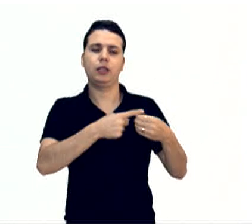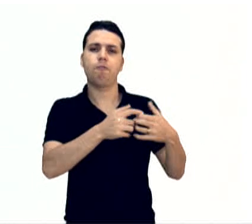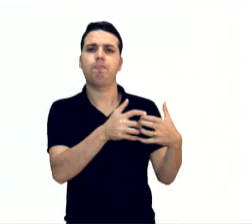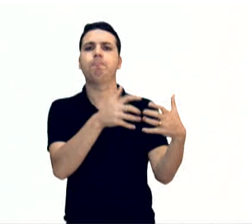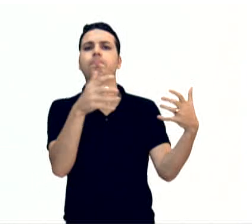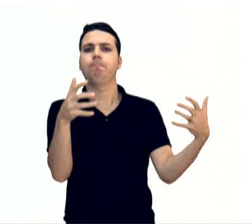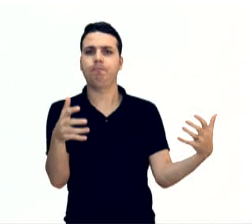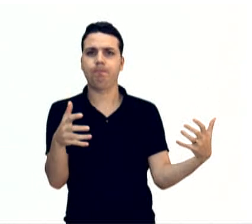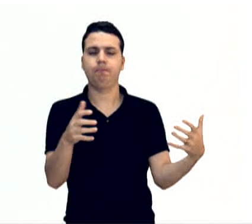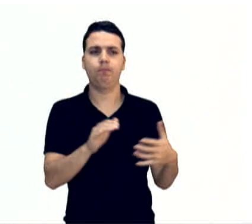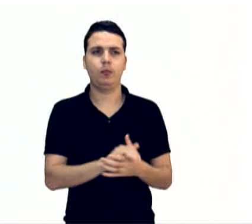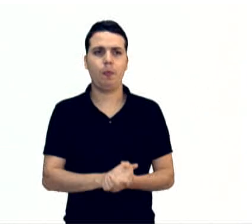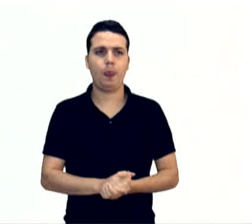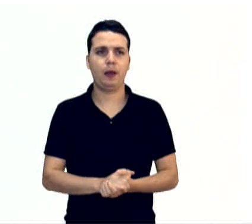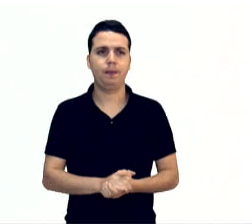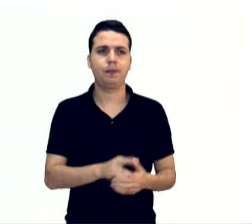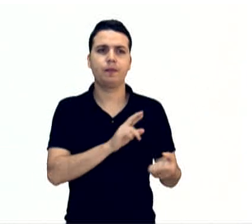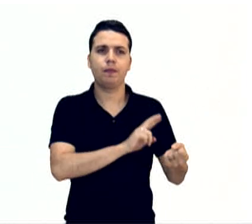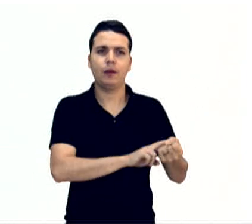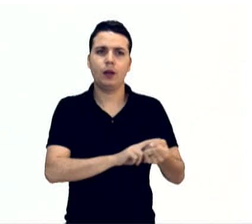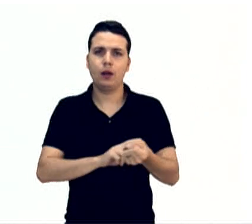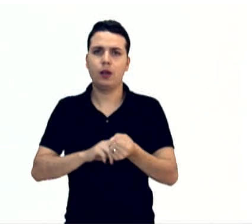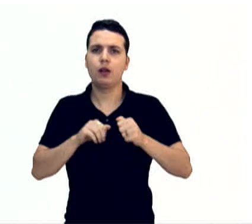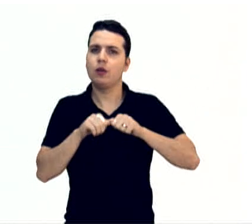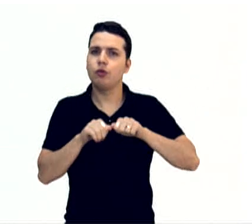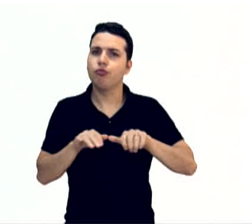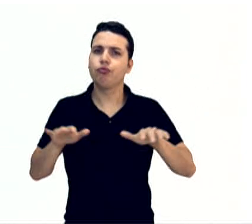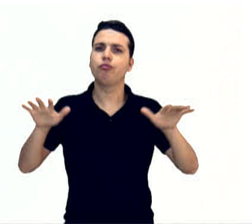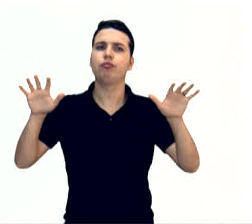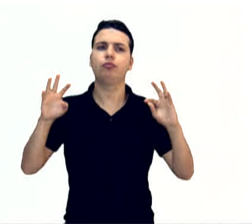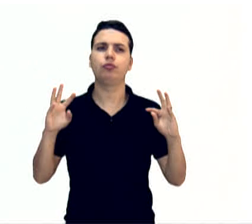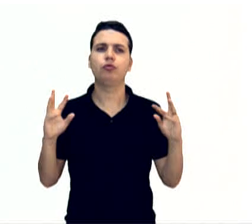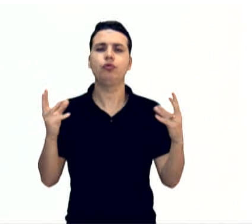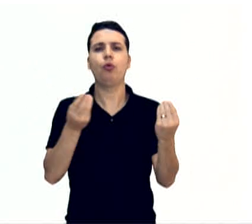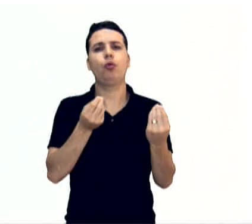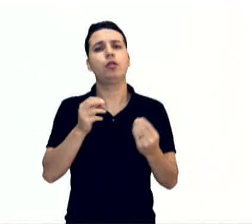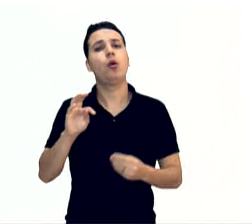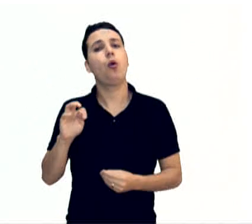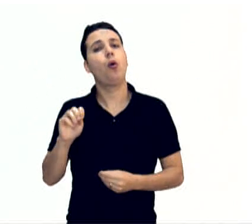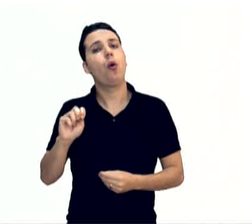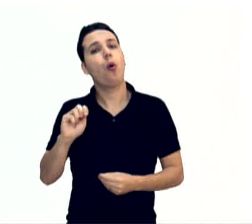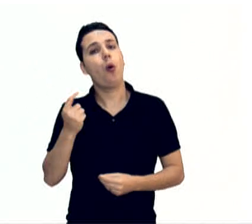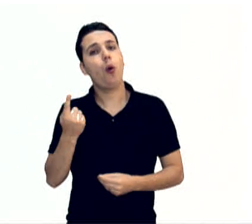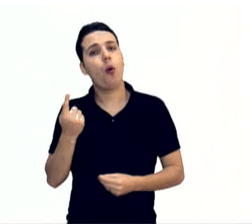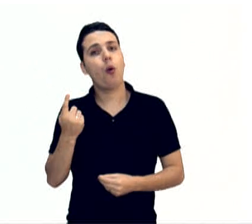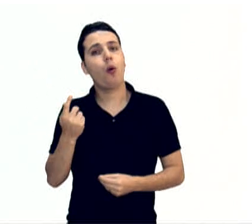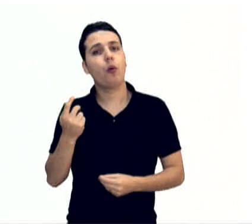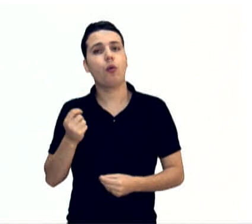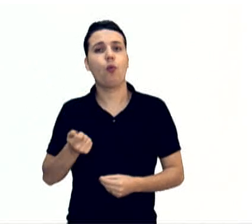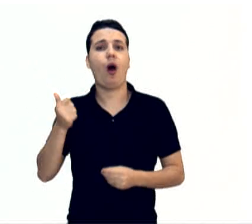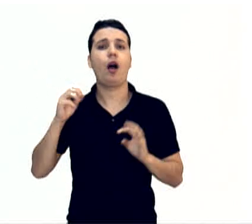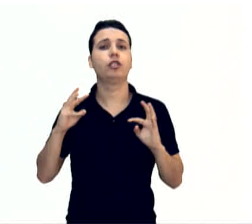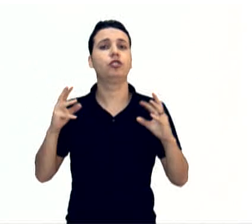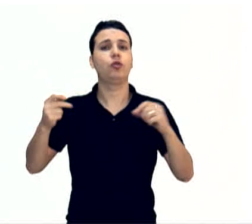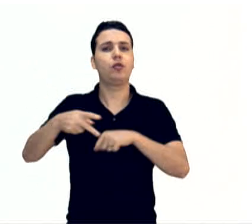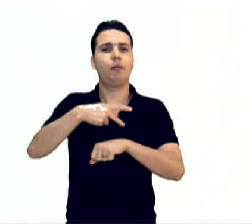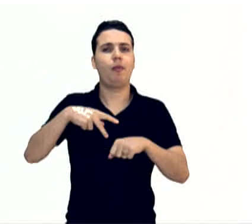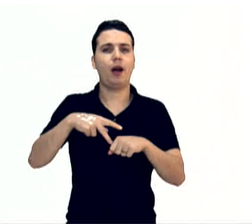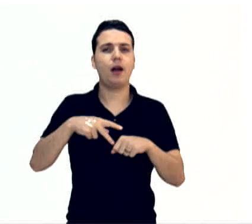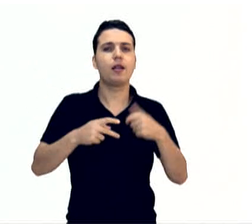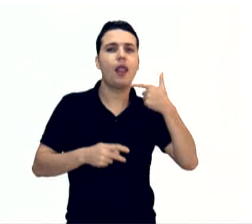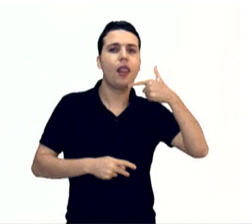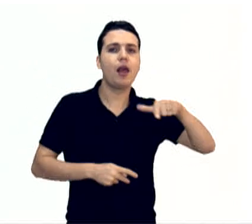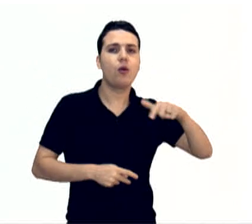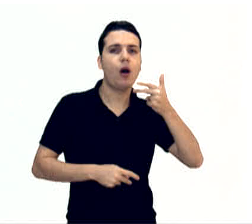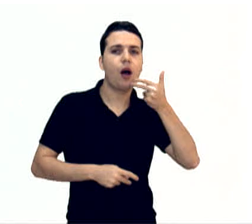cidades. O ritmo se disseminou por todos ou quase todos os países falantes do castelhano. O que